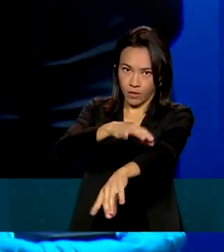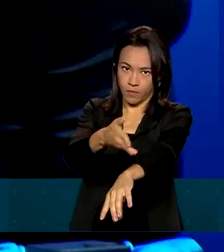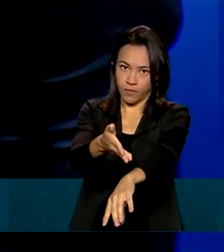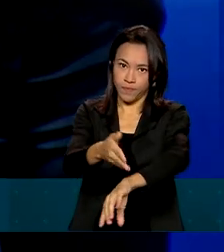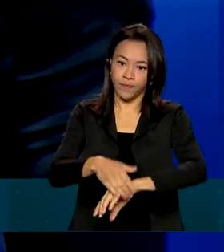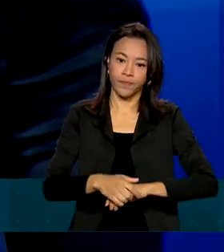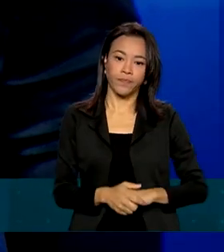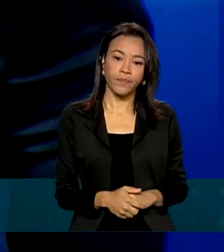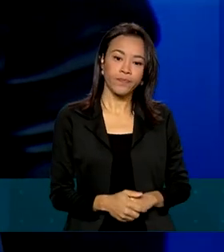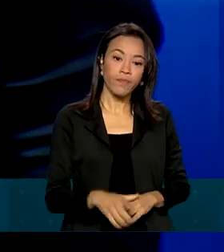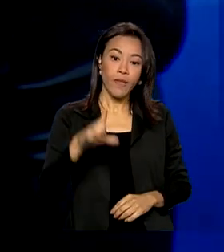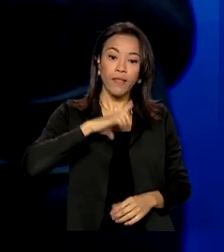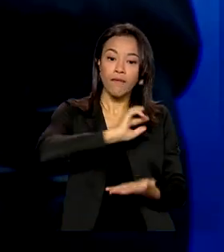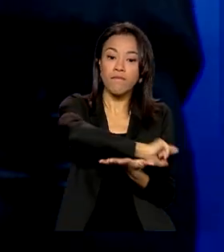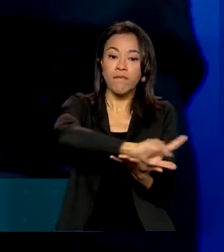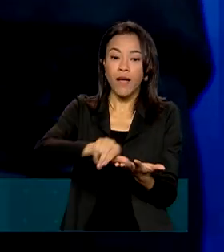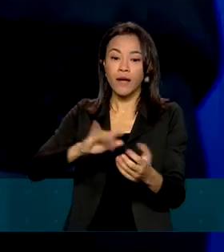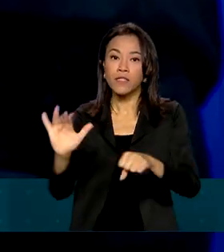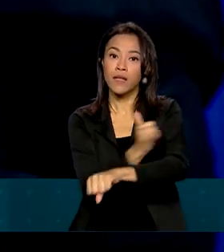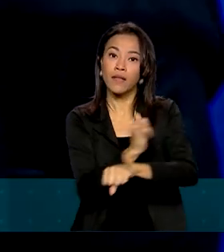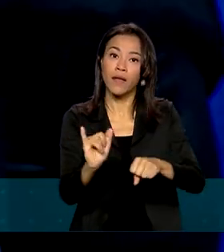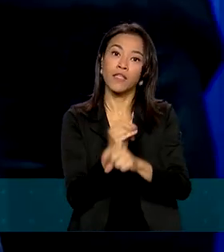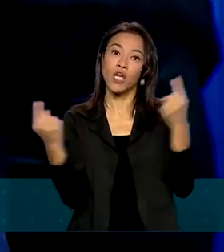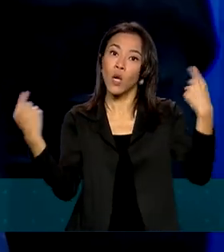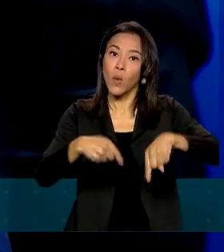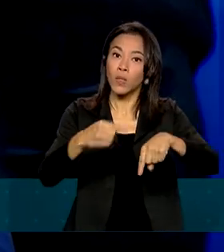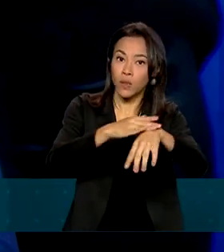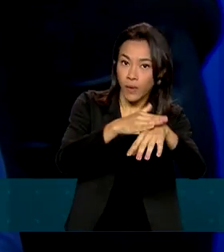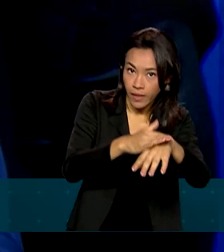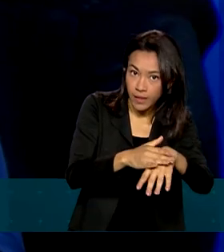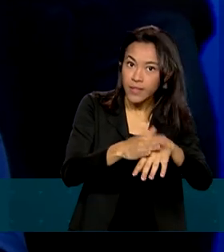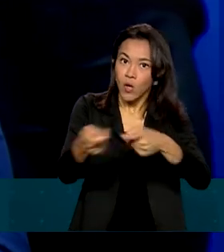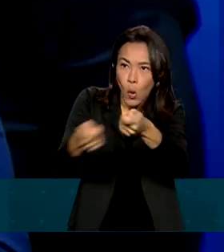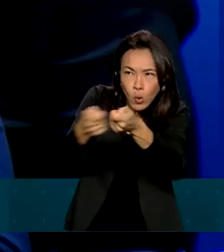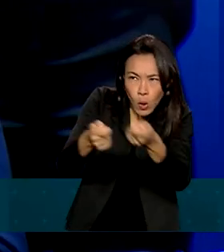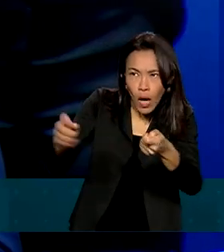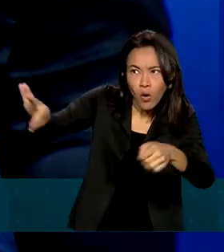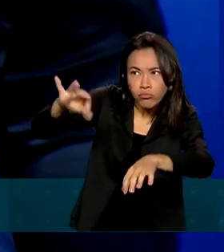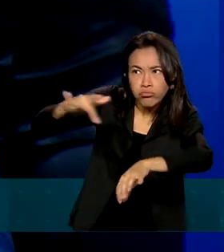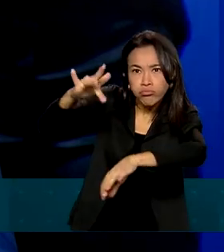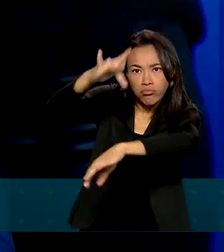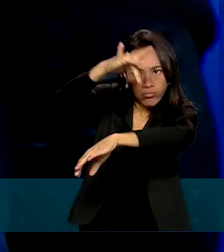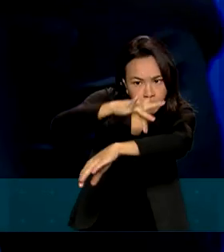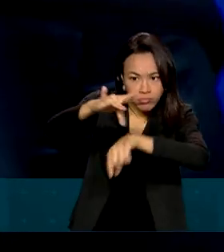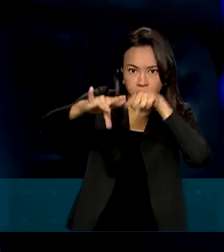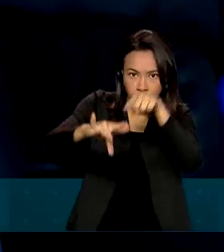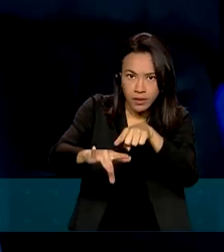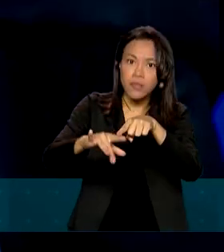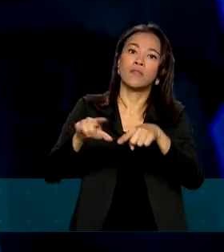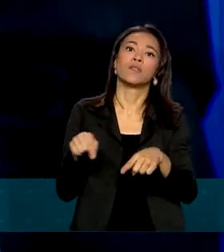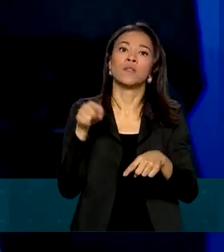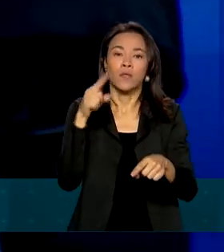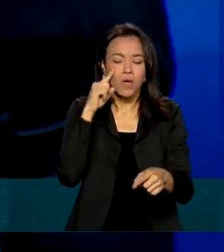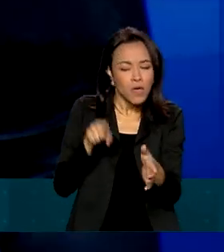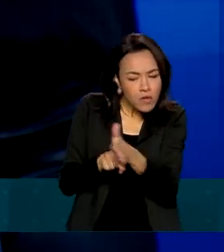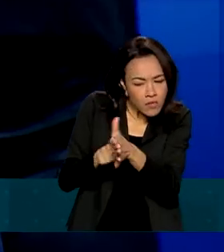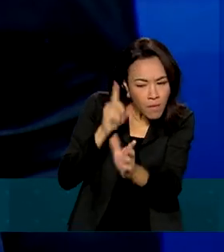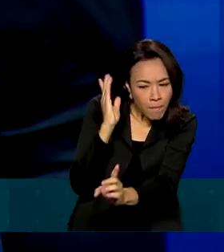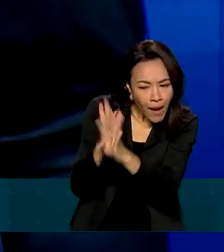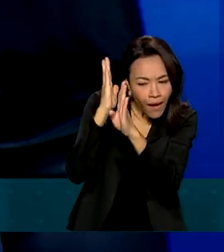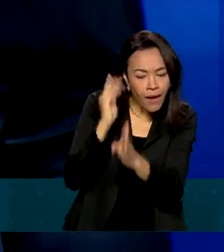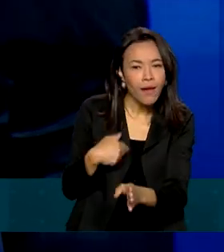várias estratégias para o controle da malária obviamente o controle do grito mas não apenas isso mas o diagnóstico oportuno o